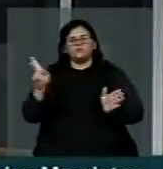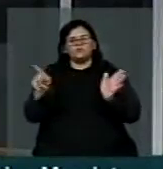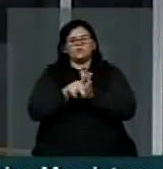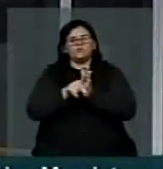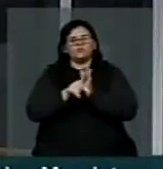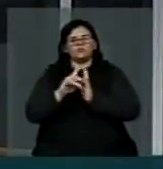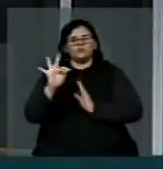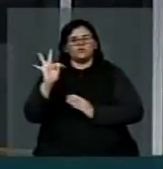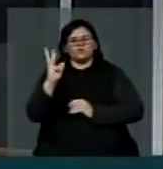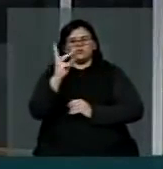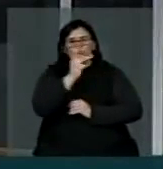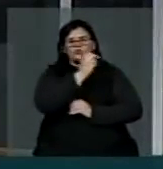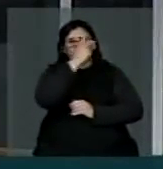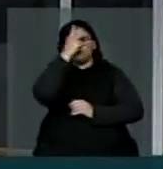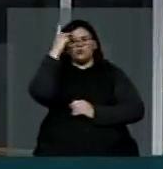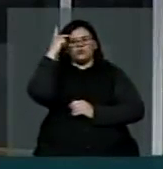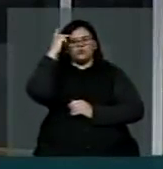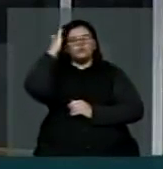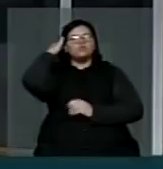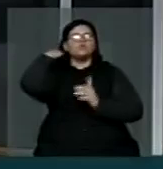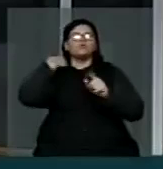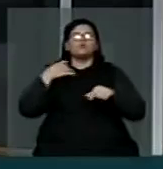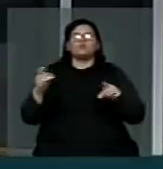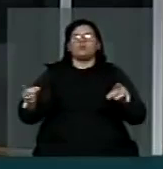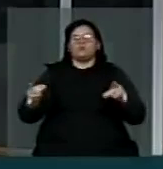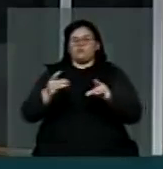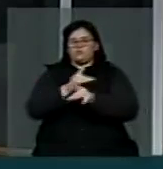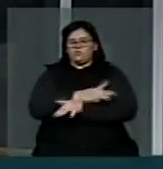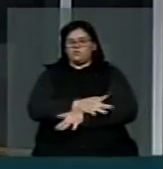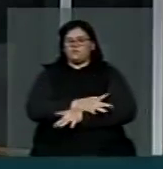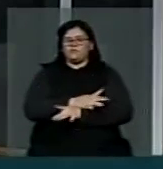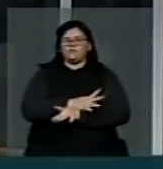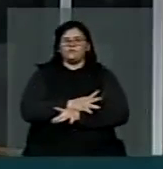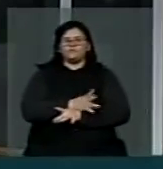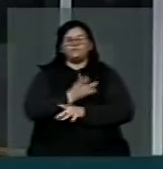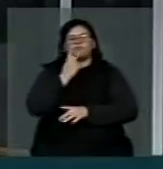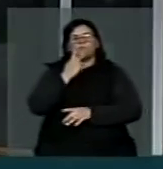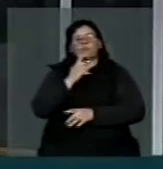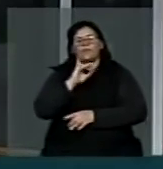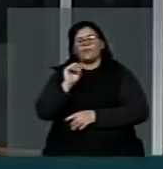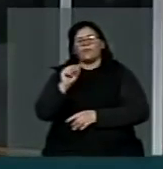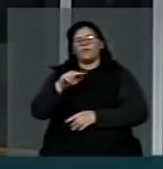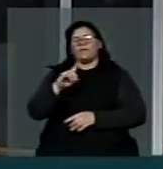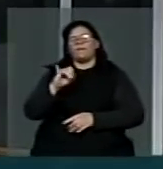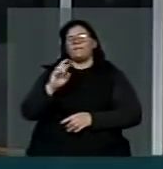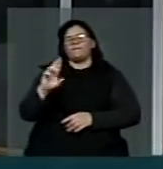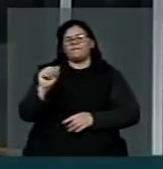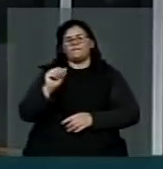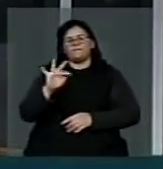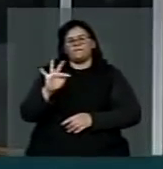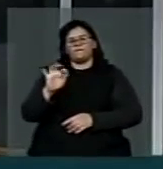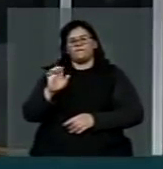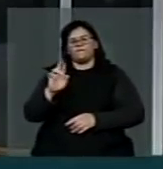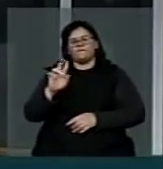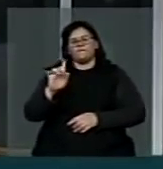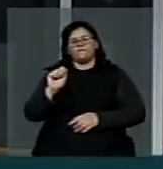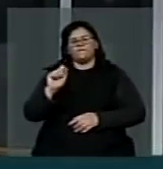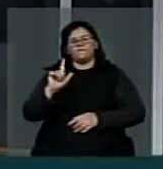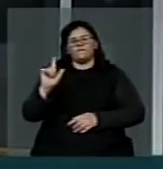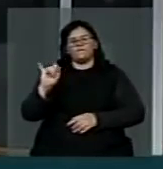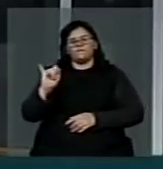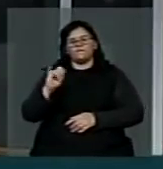Termino citando, presidente Jandira Fegali, porque Vossa Excelência exerce a presidência nessa sessão tão